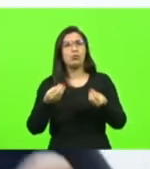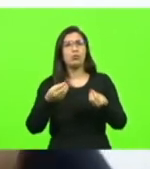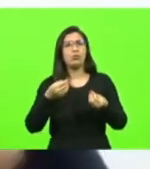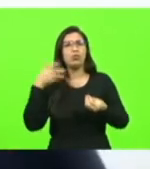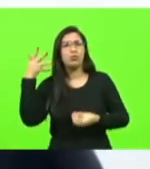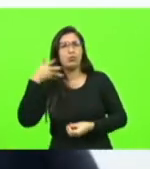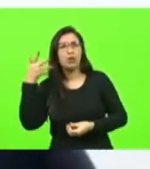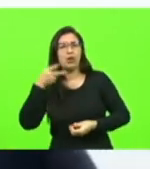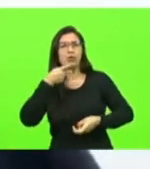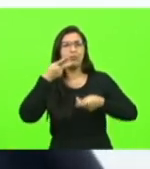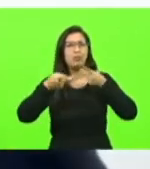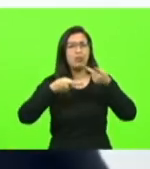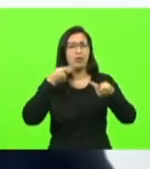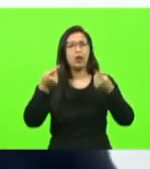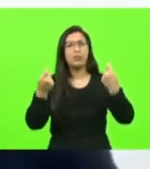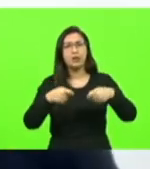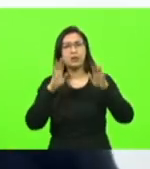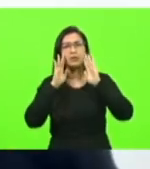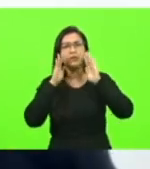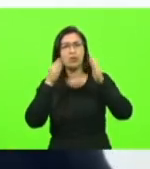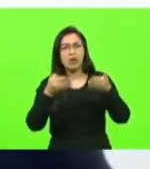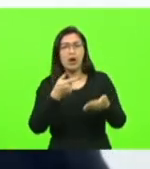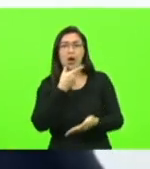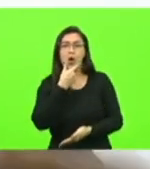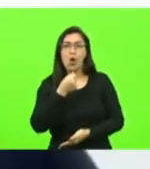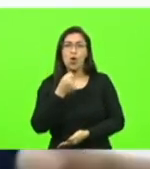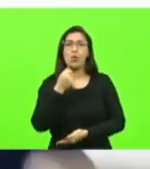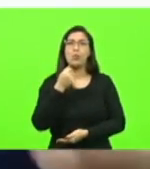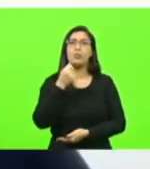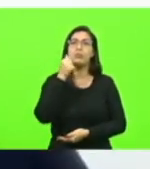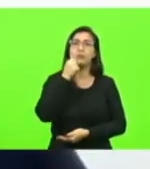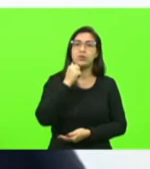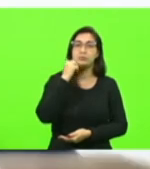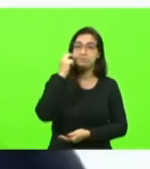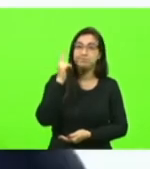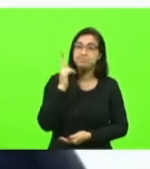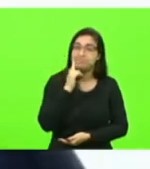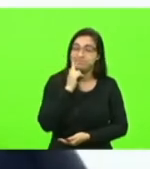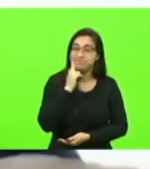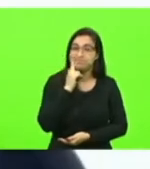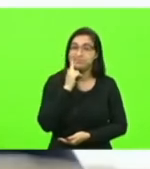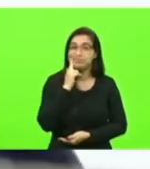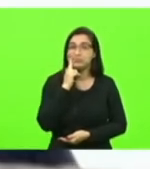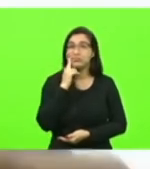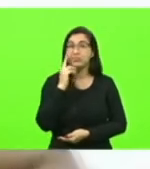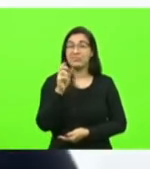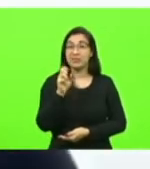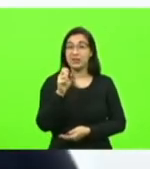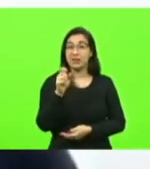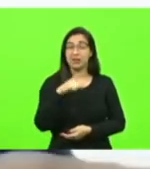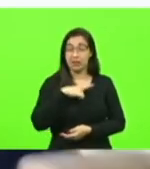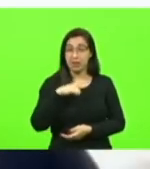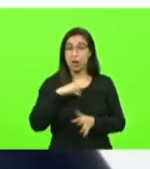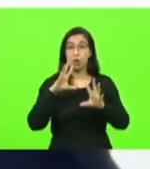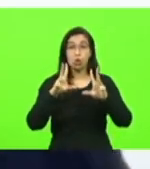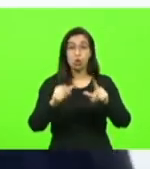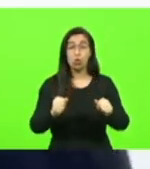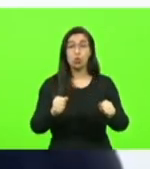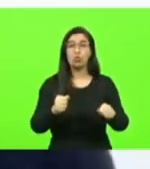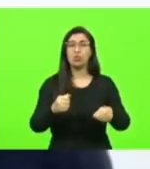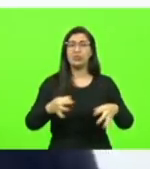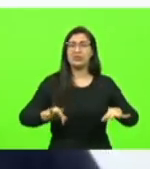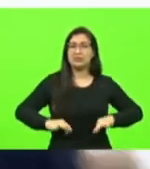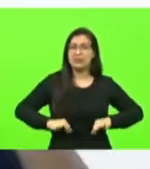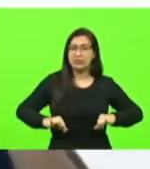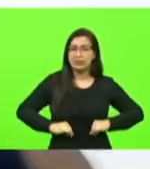enfatizar os feitos dos homens e das mulheres negras, apesar de todo o sofrimento e desumanização dos homens e das